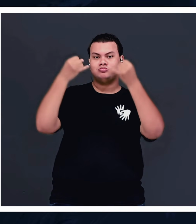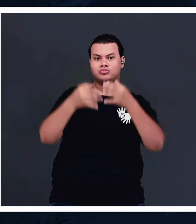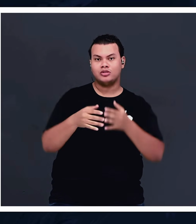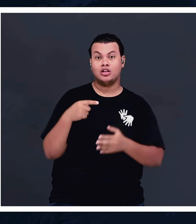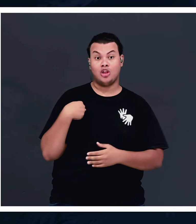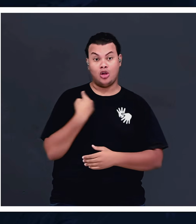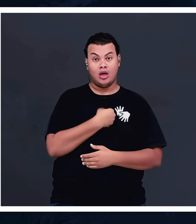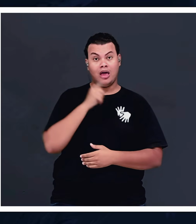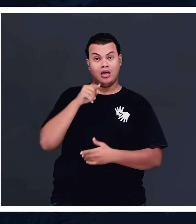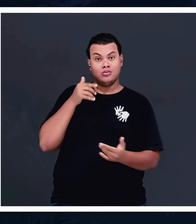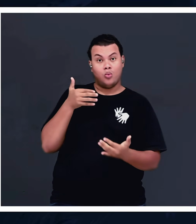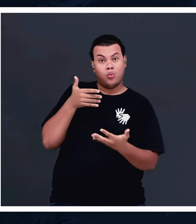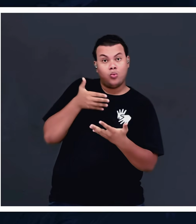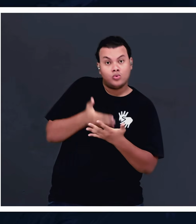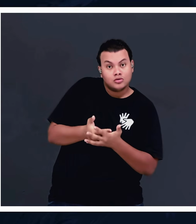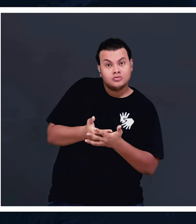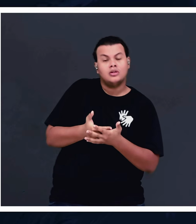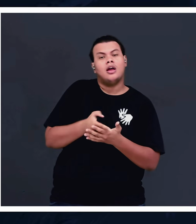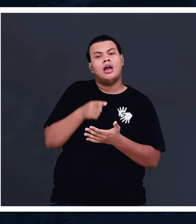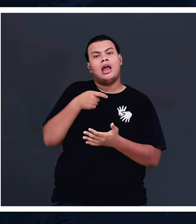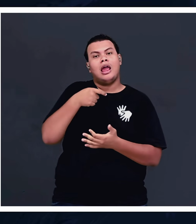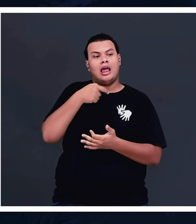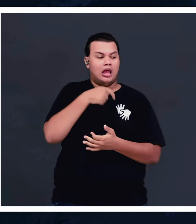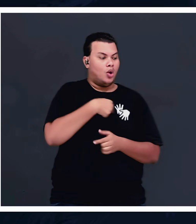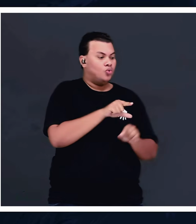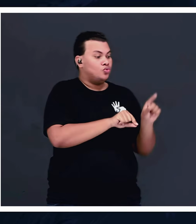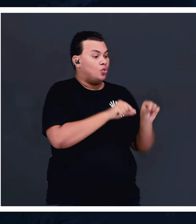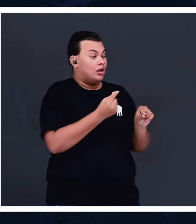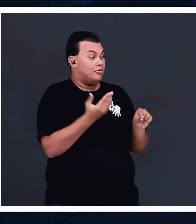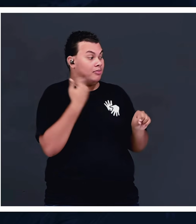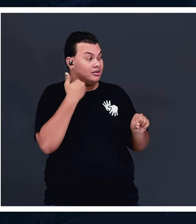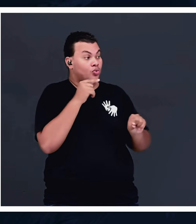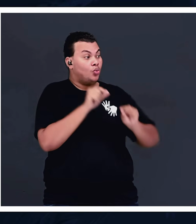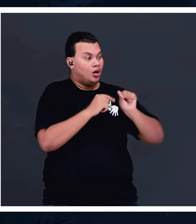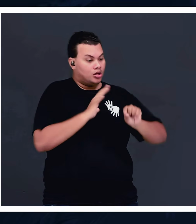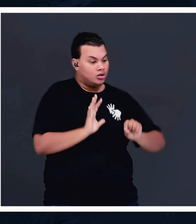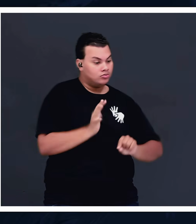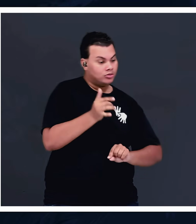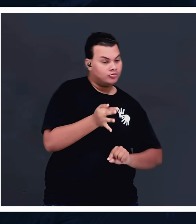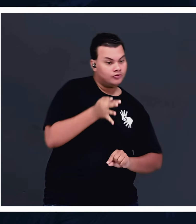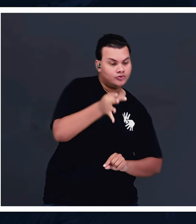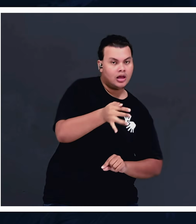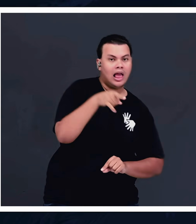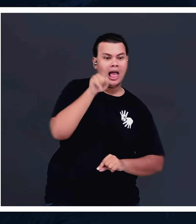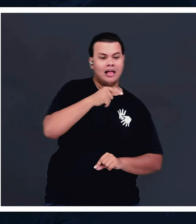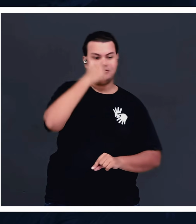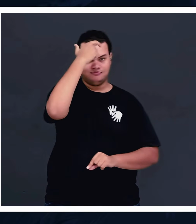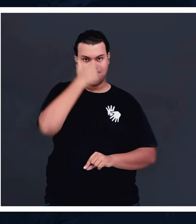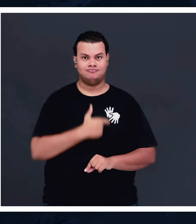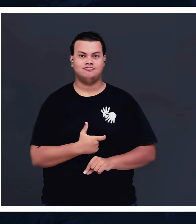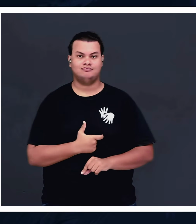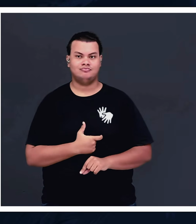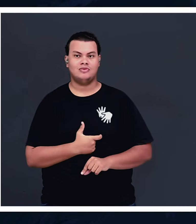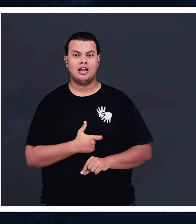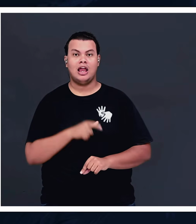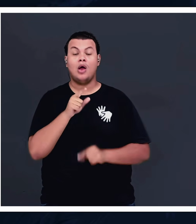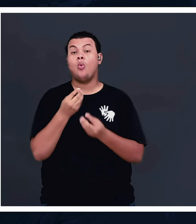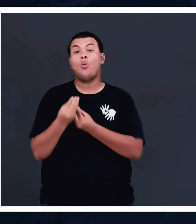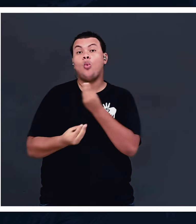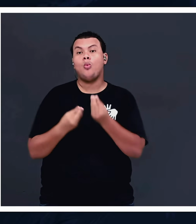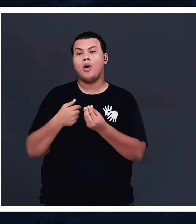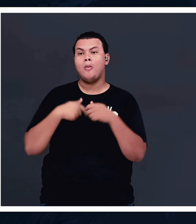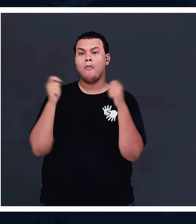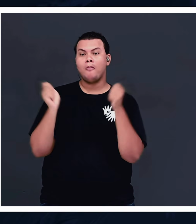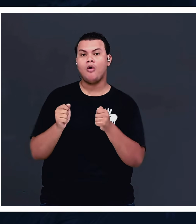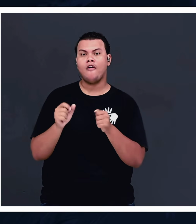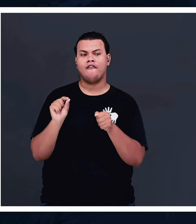última instância, as nossas escolhas. O que nós podemos fazer diante daquilo que nos é